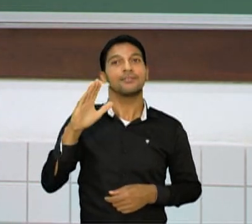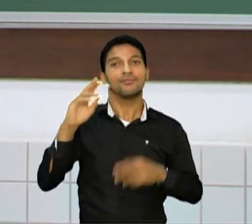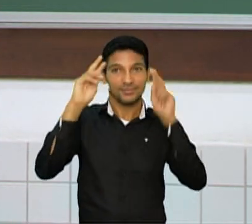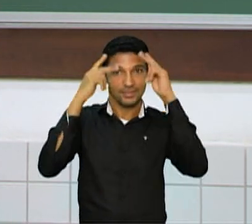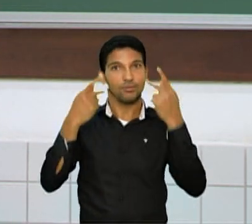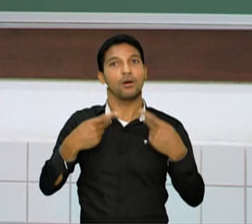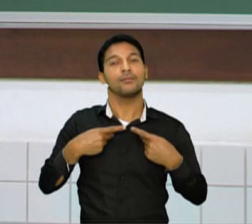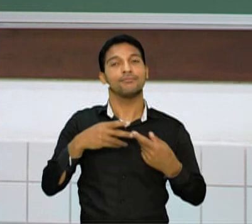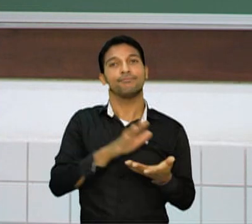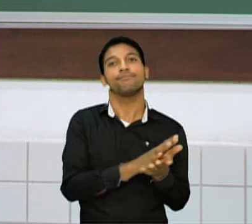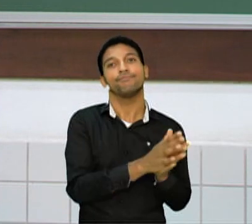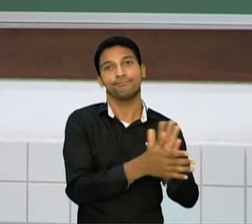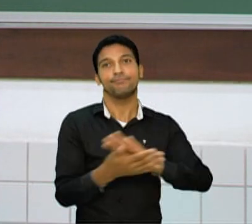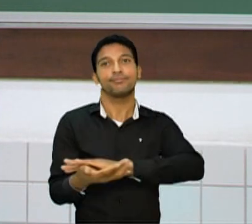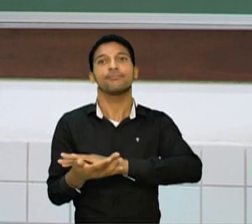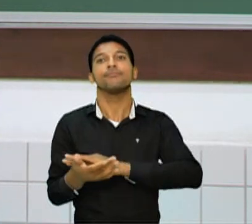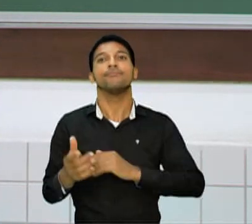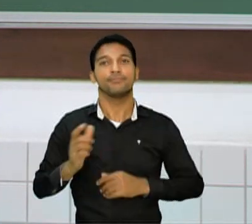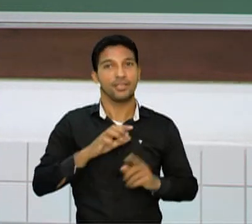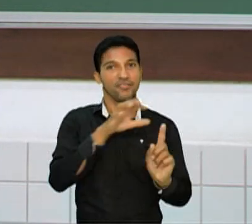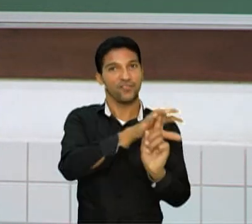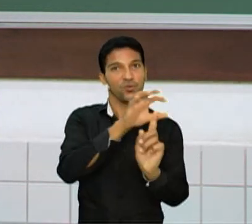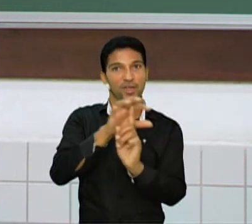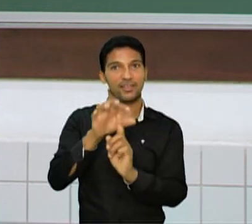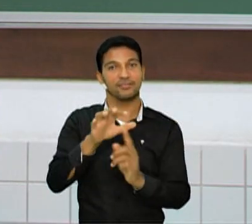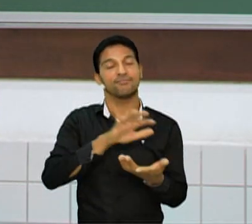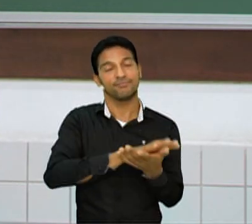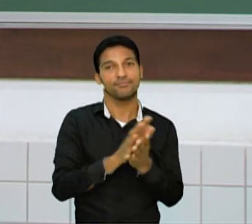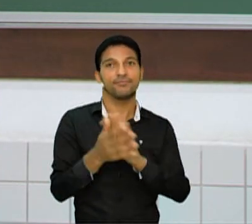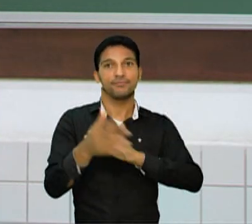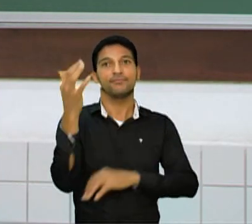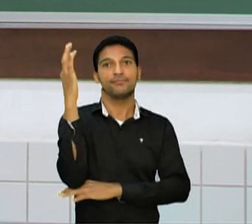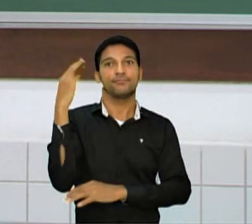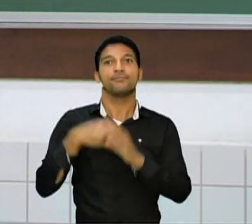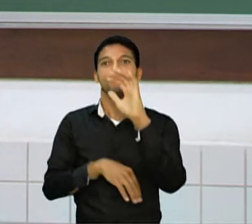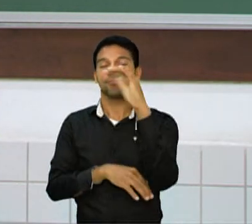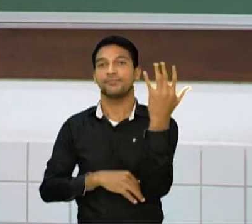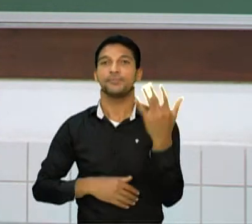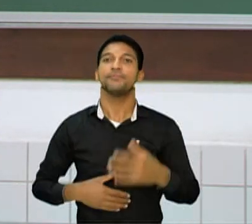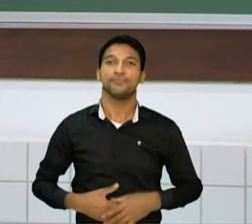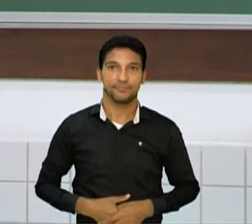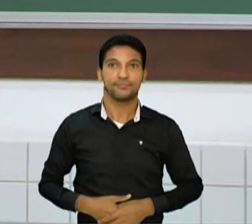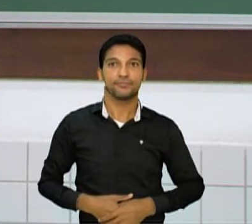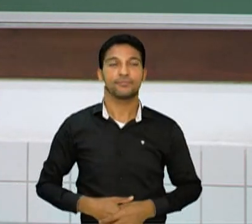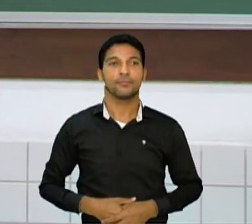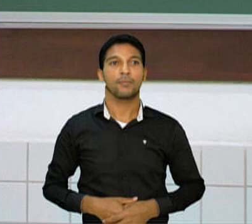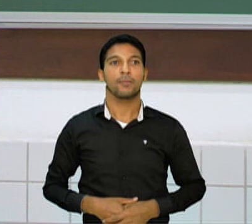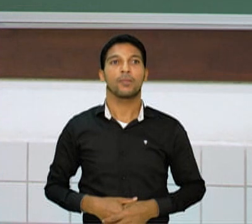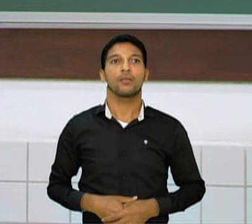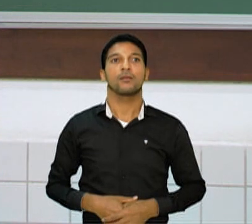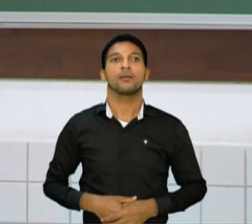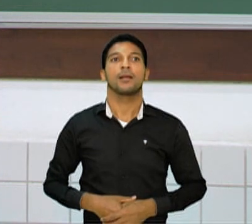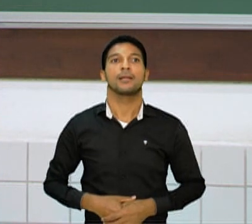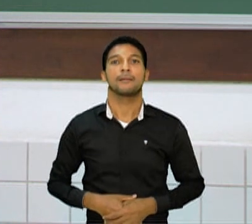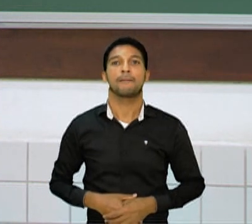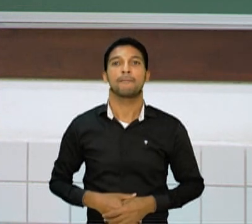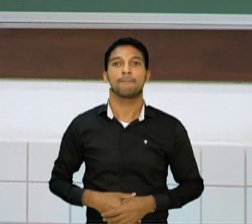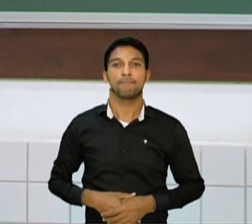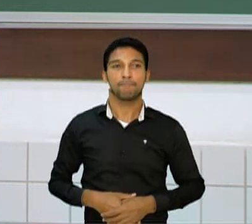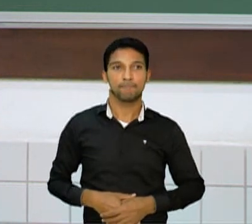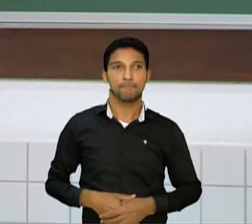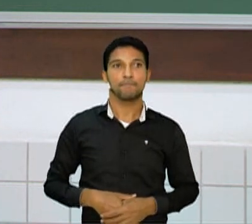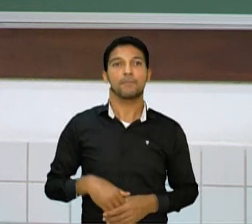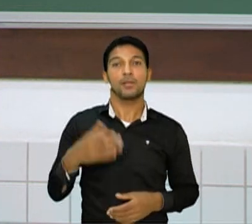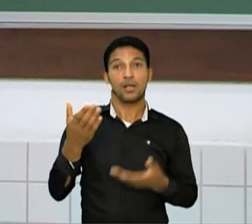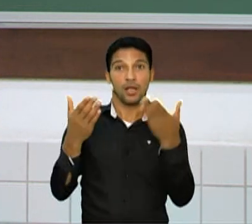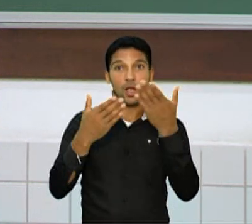Desta forma, passamos para a nova atividade. Nessa nova atividade, uma outra dinâmica, então tivemos a preocupação de